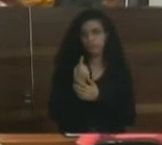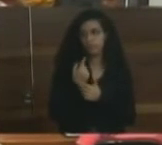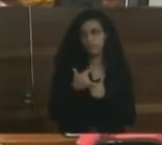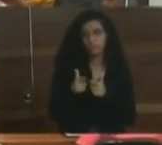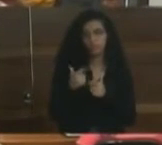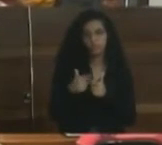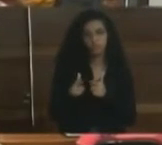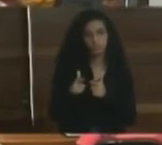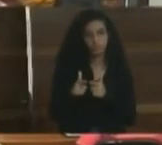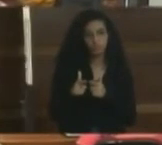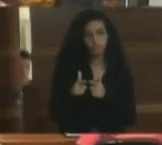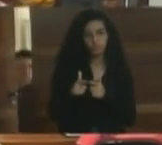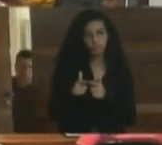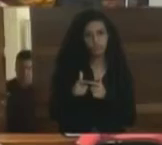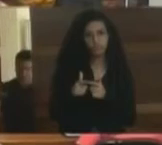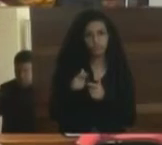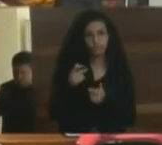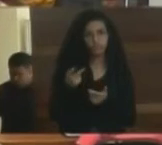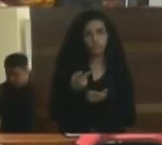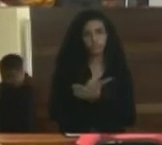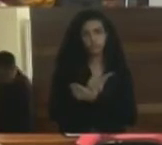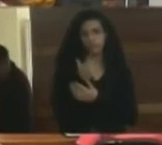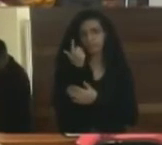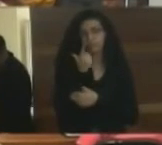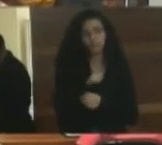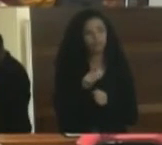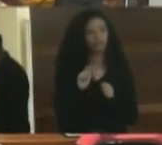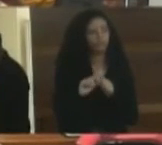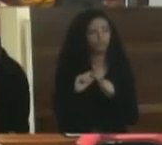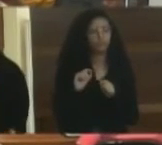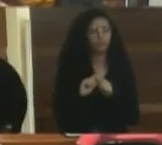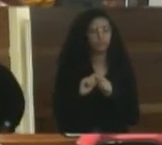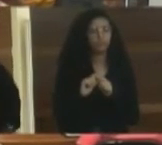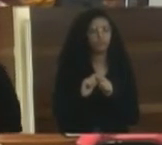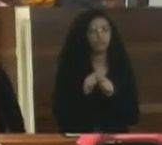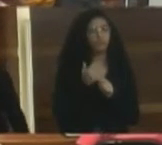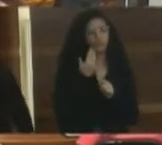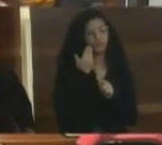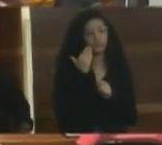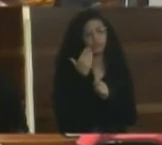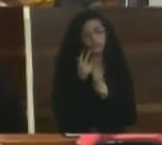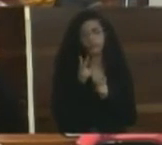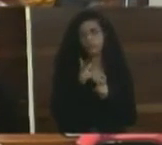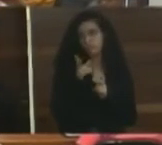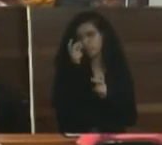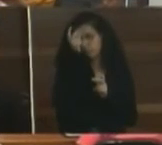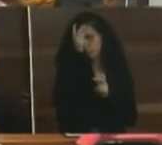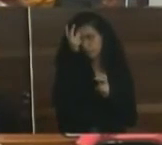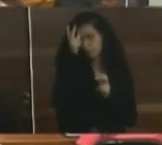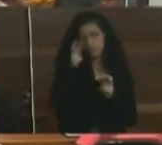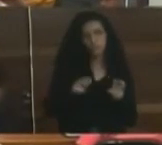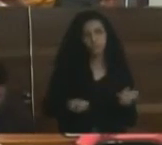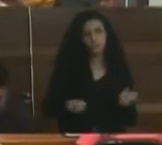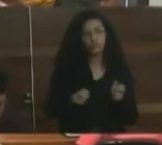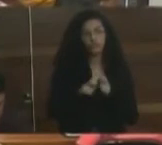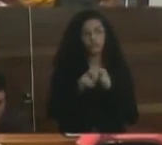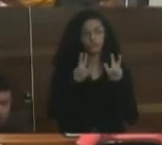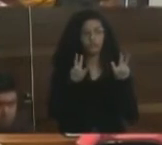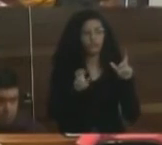e aí acho que é 37 i a pornochanchada bicho